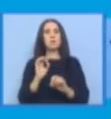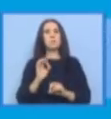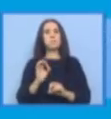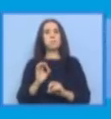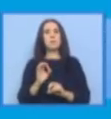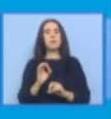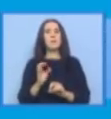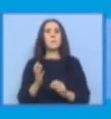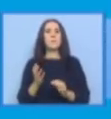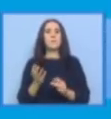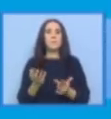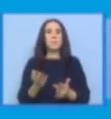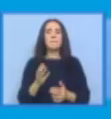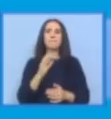uma